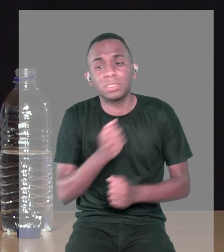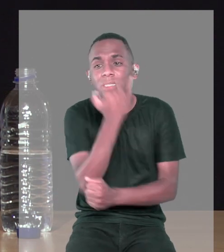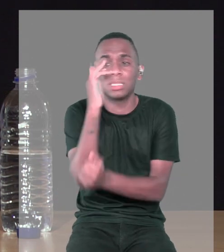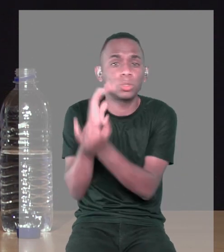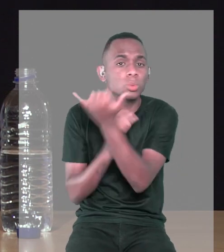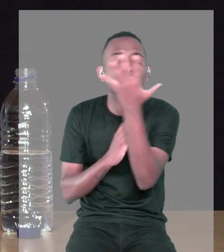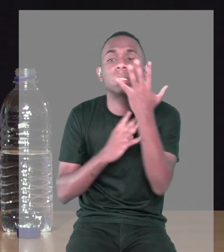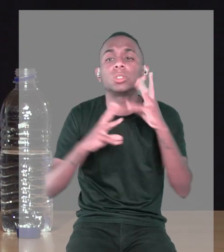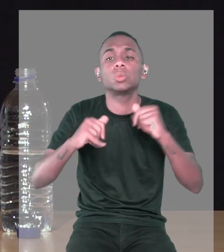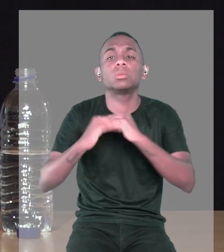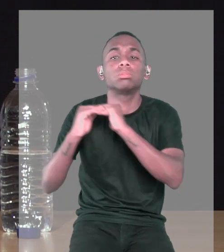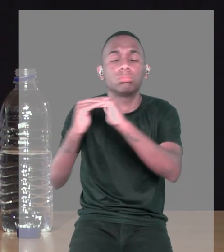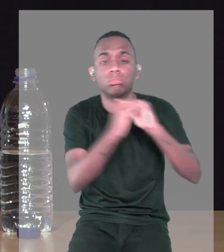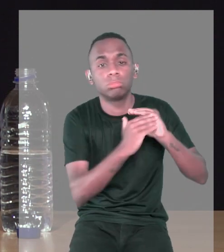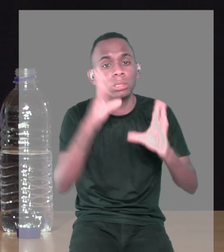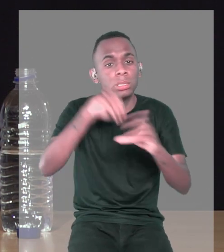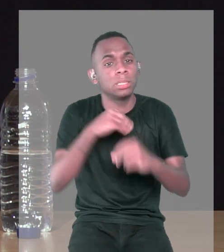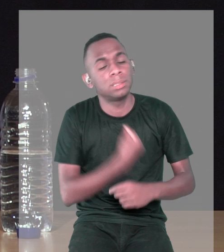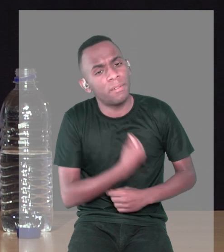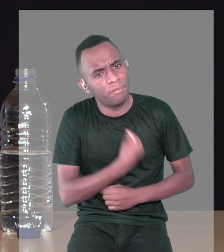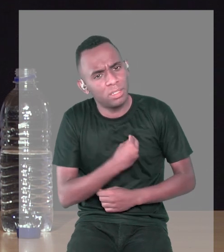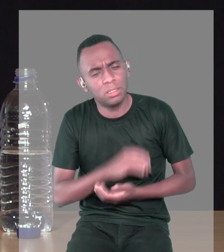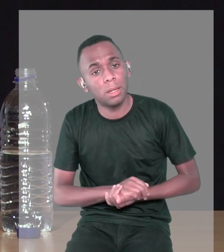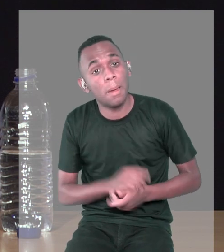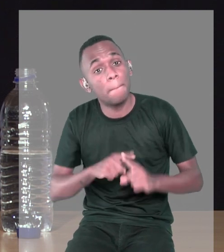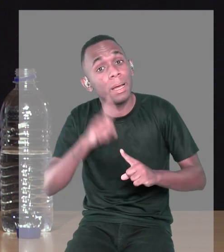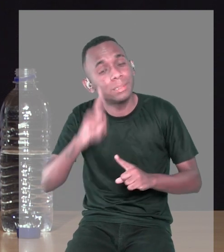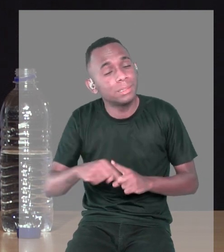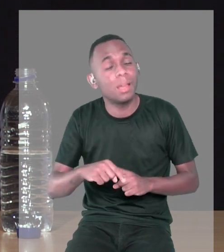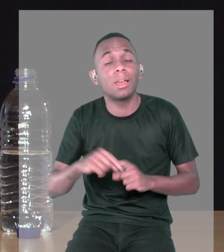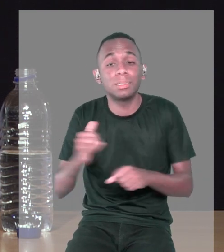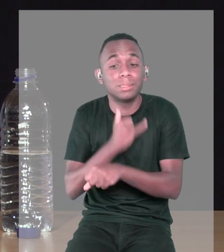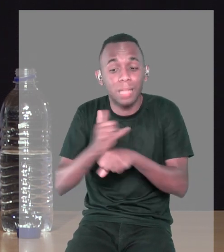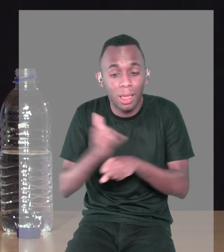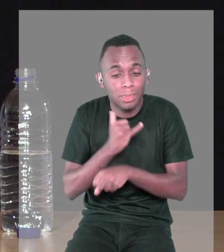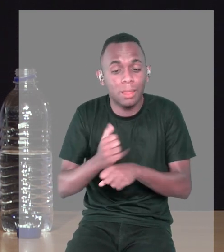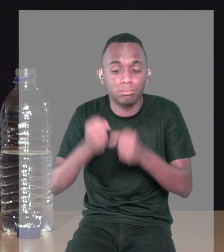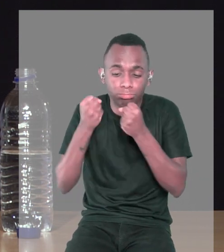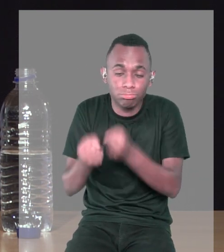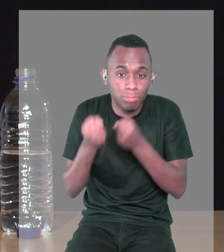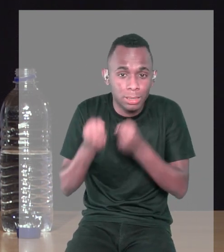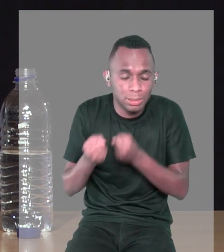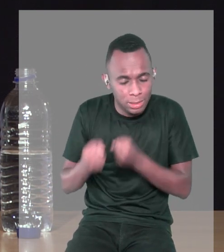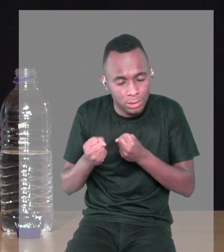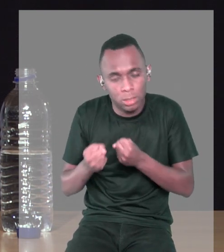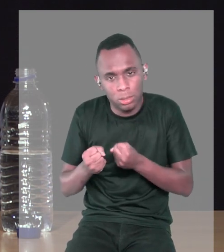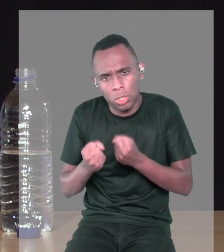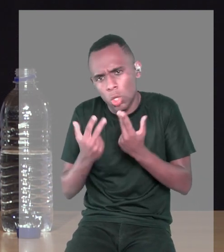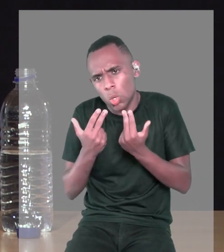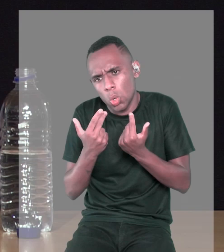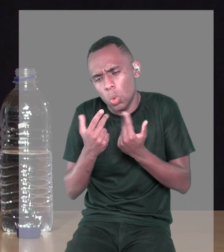a natureza que tudo nivela igualmente na vida, e sim a técnica